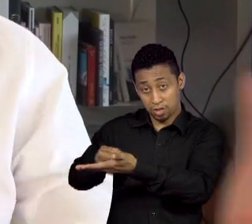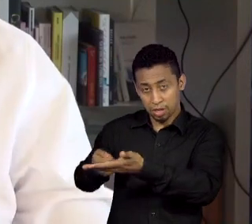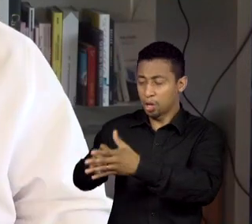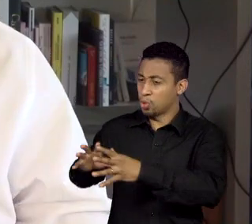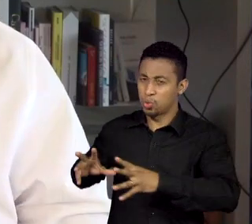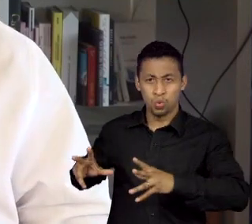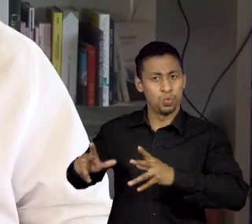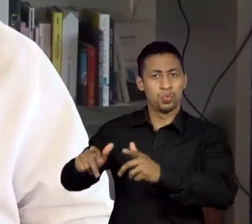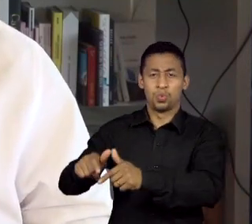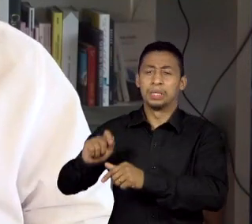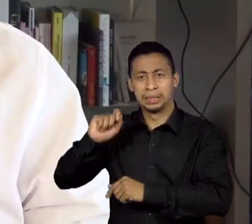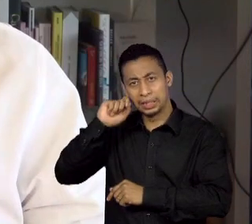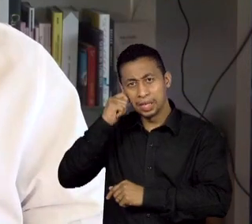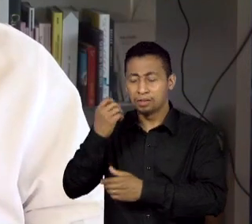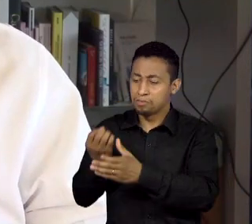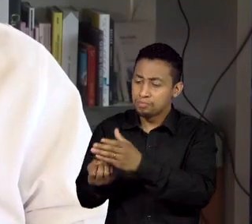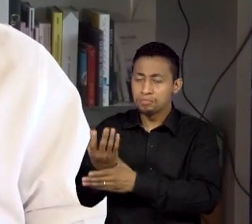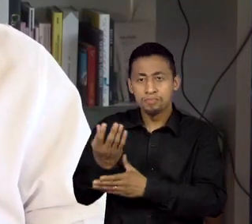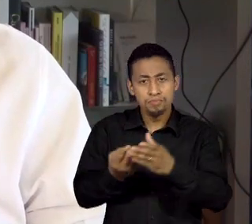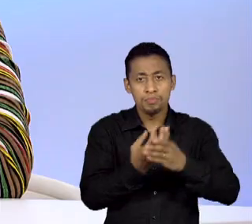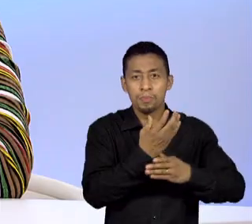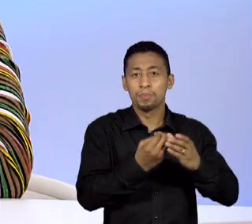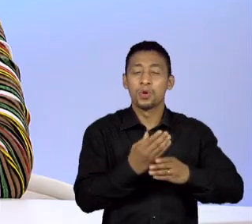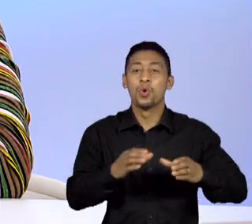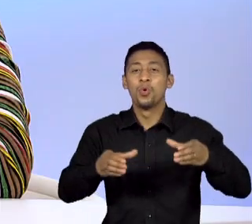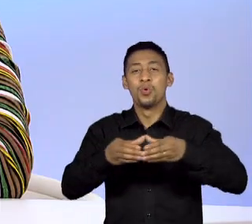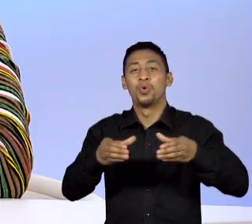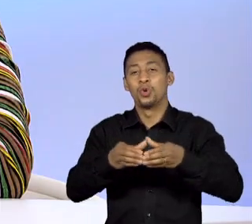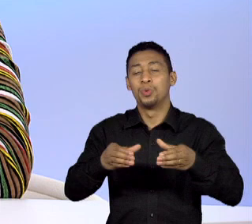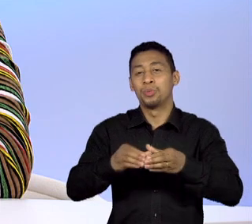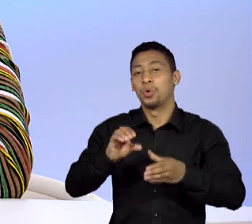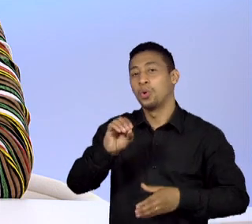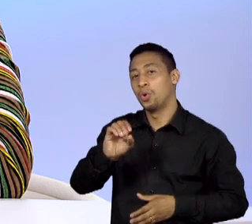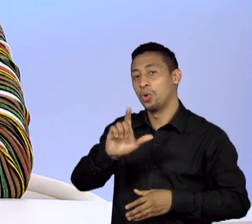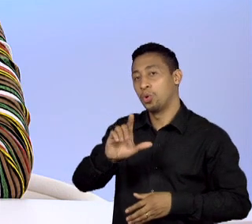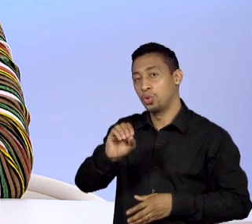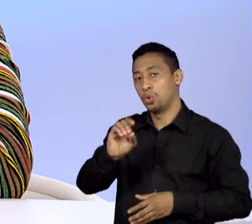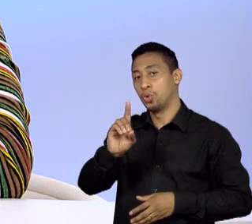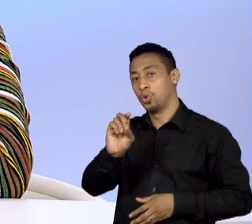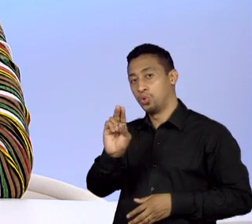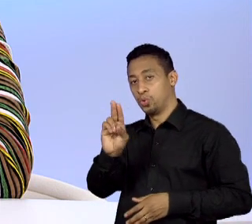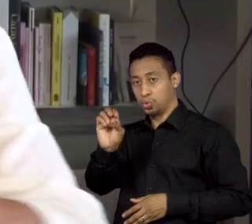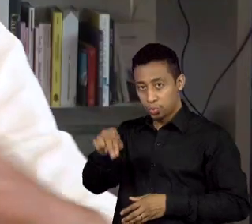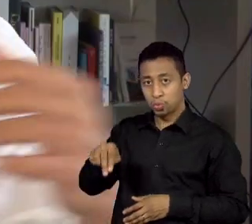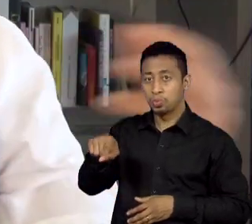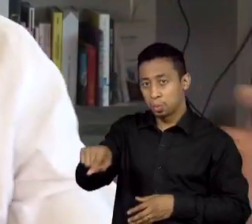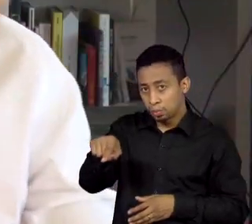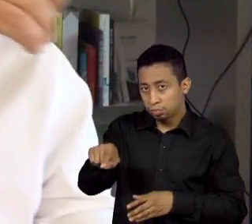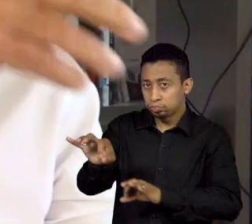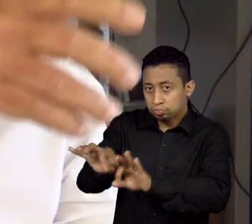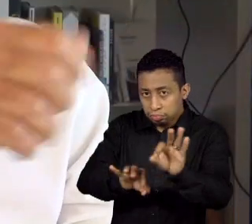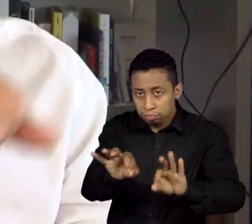todos os personagens foram criados pelo Bando Olodum, né? E a gente partiu daquela criação e adaptou.